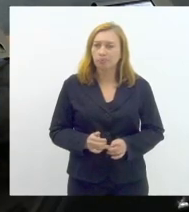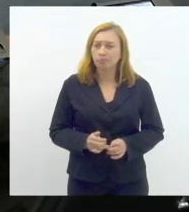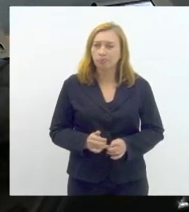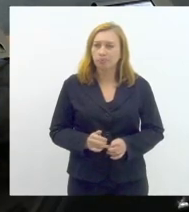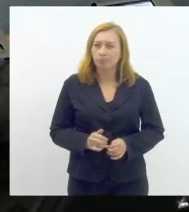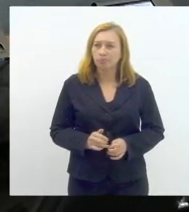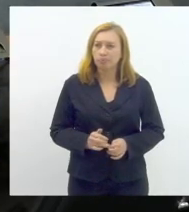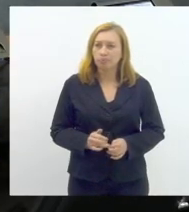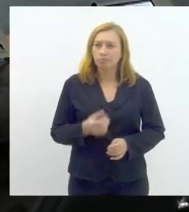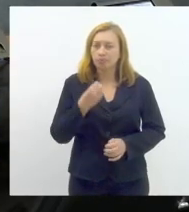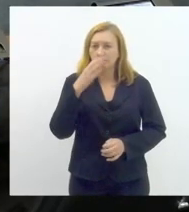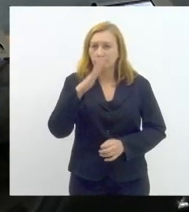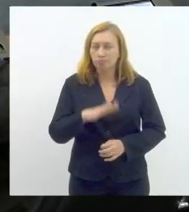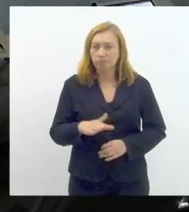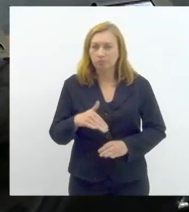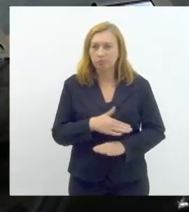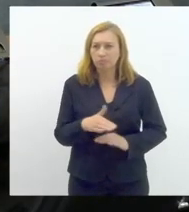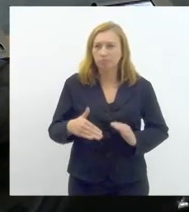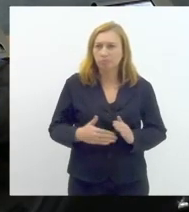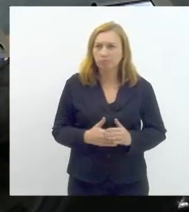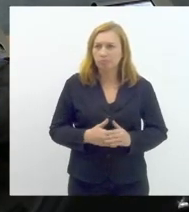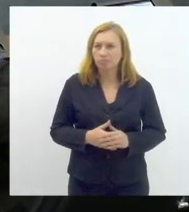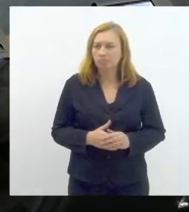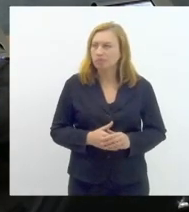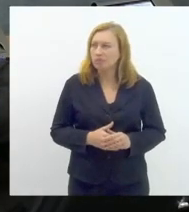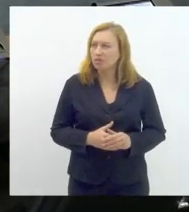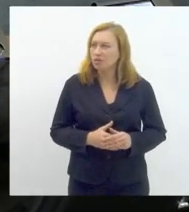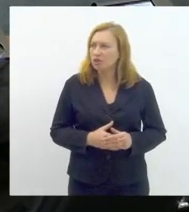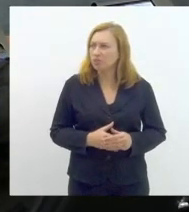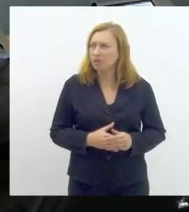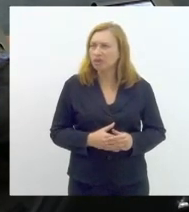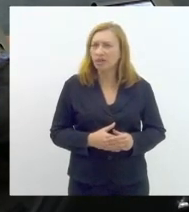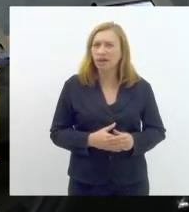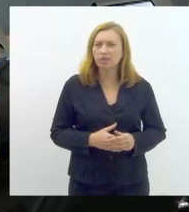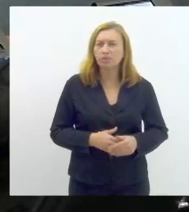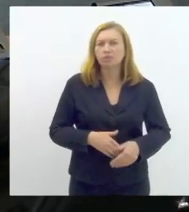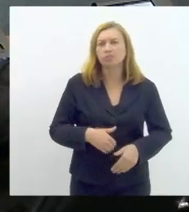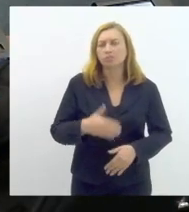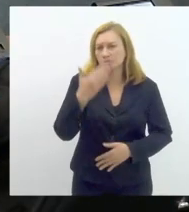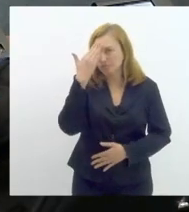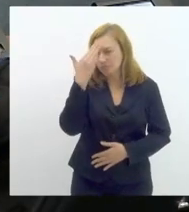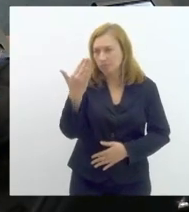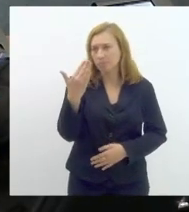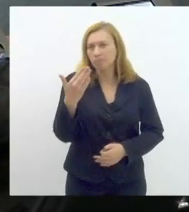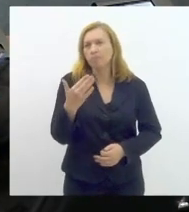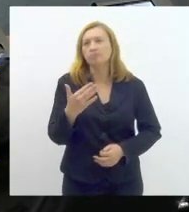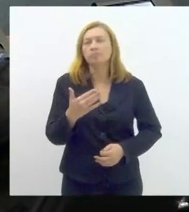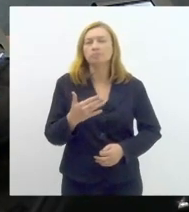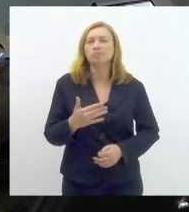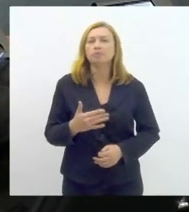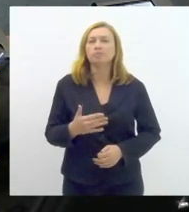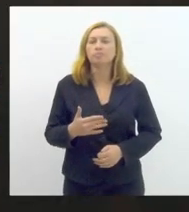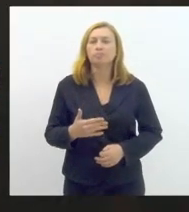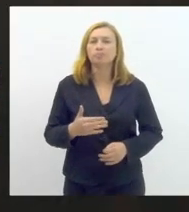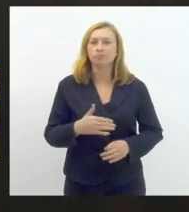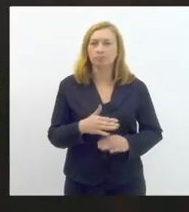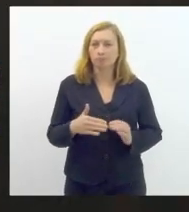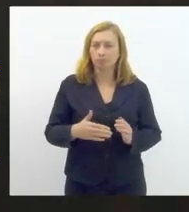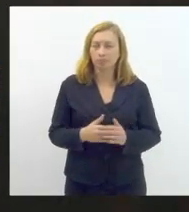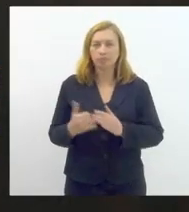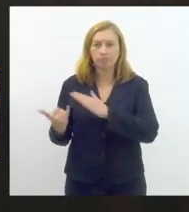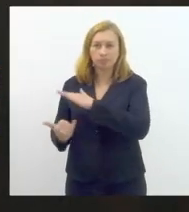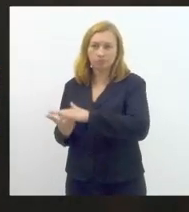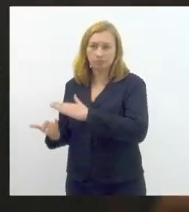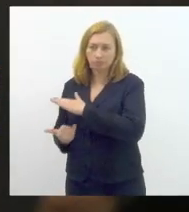Boa tarde a todos. Eu gostaria primeiramente de agradecer a minha família e as instituições de